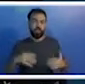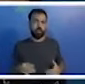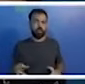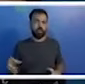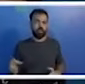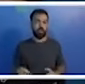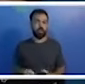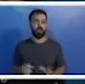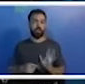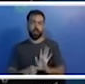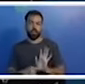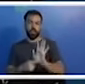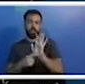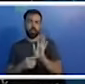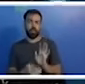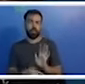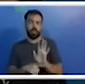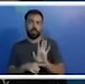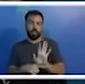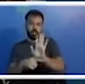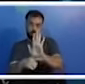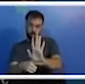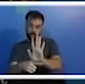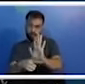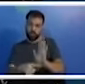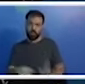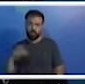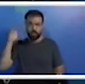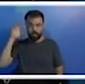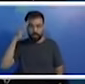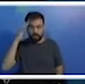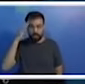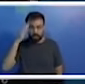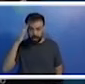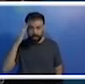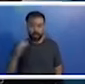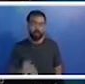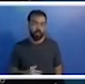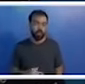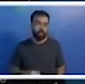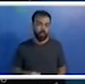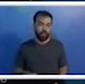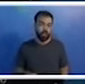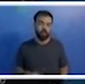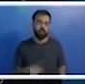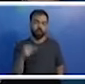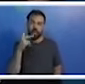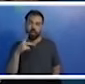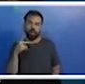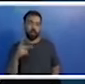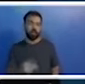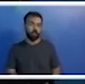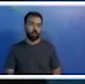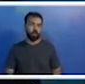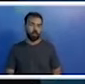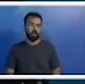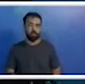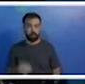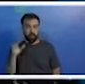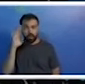mensagem para dar sentido para que a gente entende exatamente o que as pessoas querem dizer o que as pessoas querem falar umas para as outras